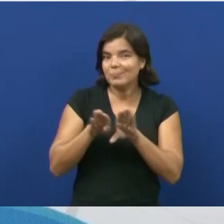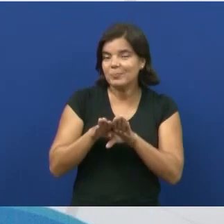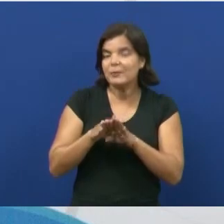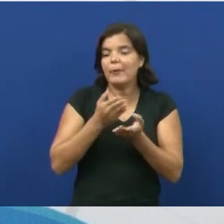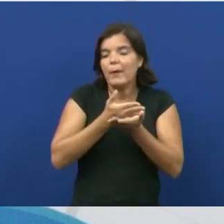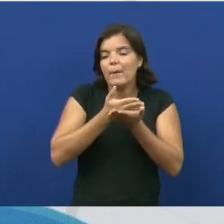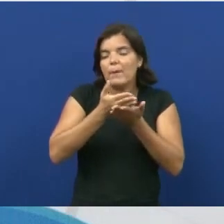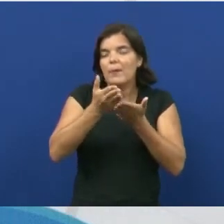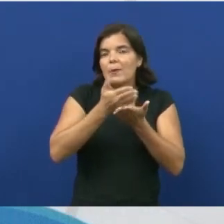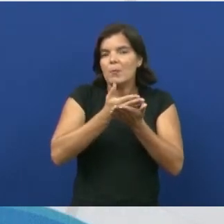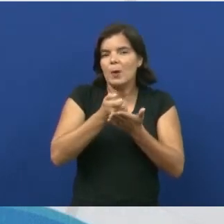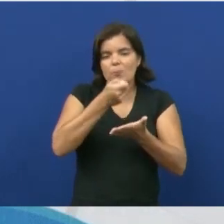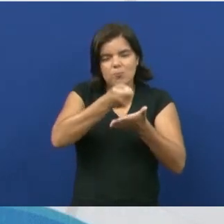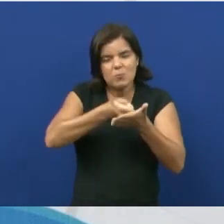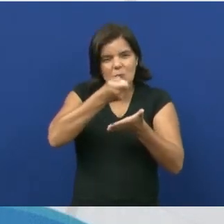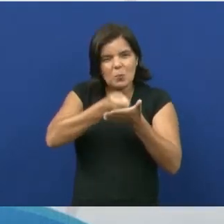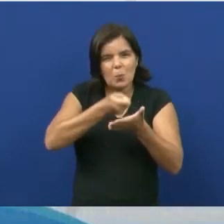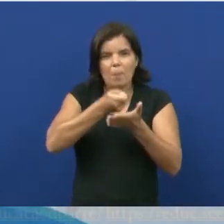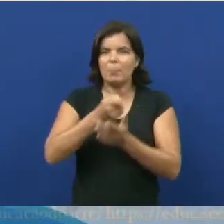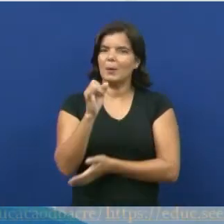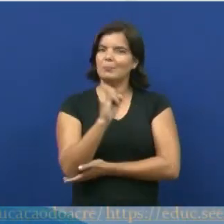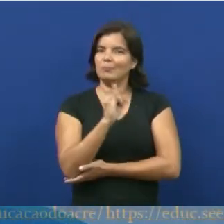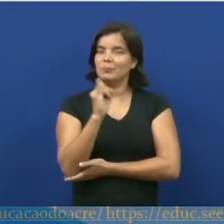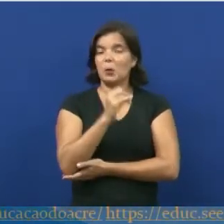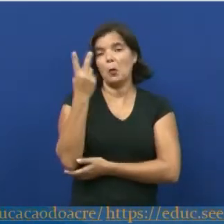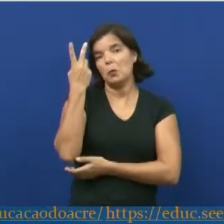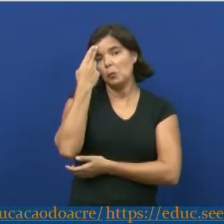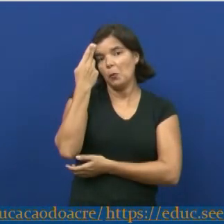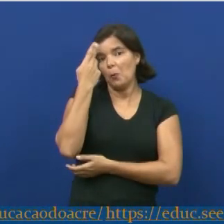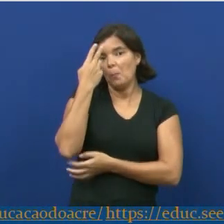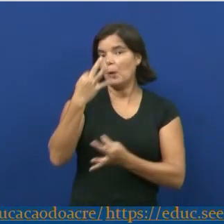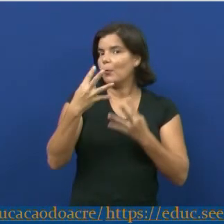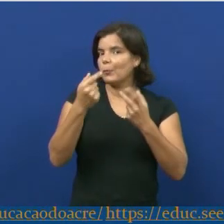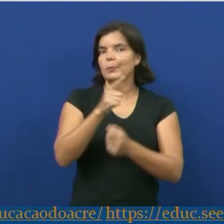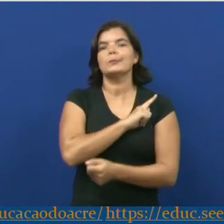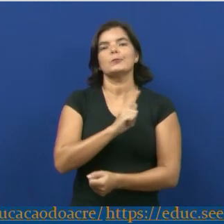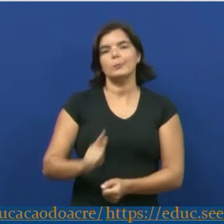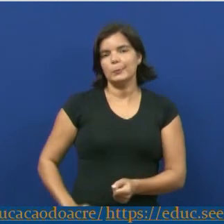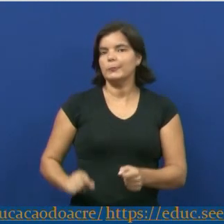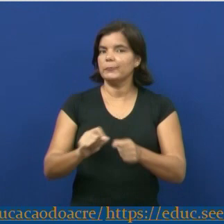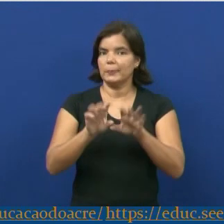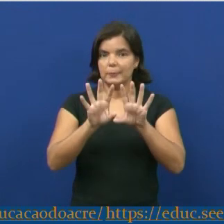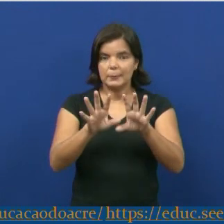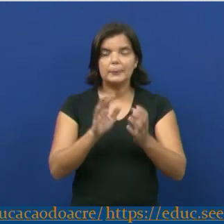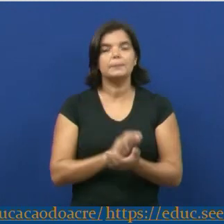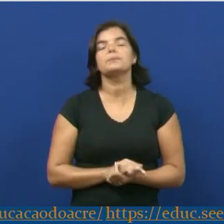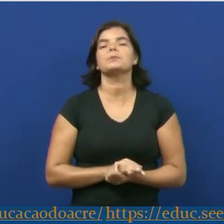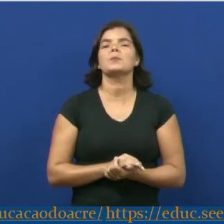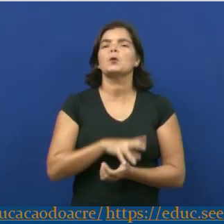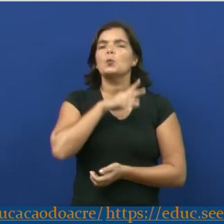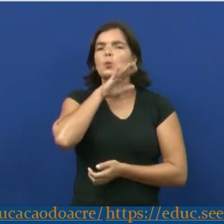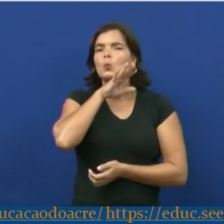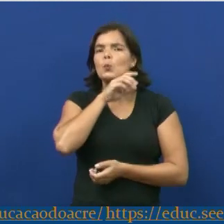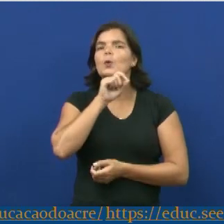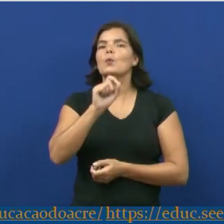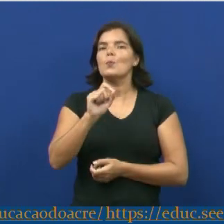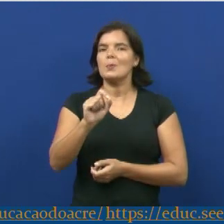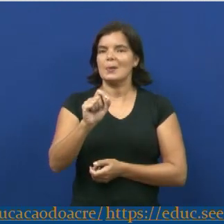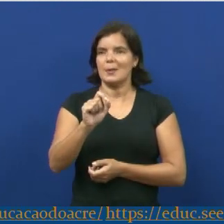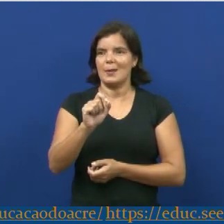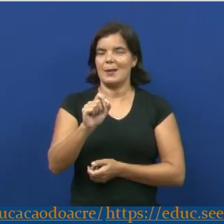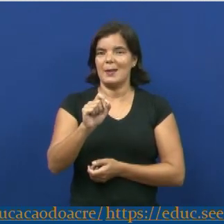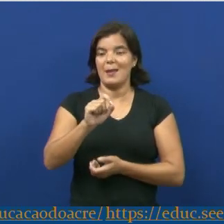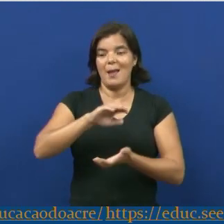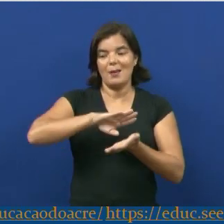vai começar a cobrar impostos. Normalmente, né, todos os governantes fazem isso. Uma coisa ruim foi a